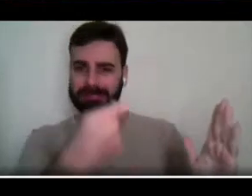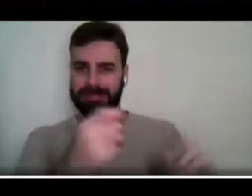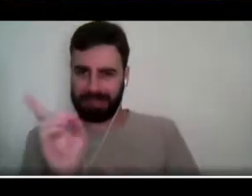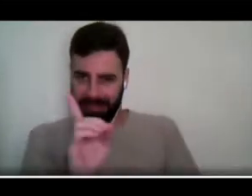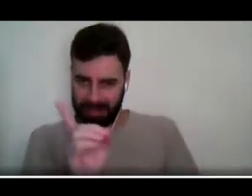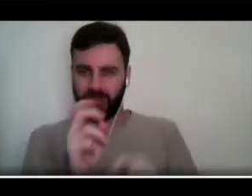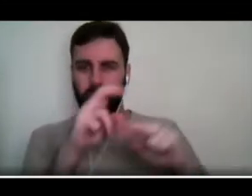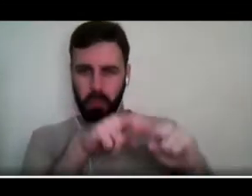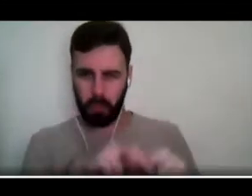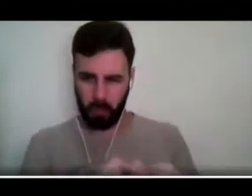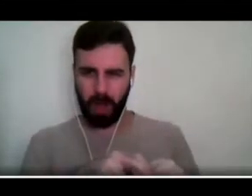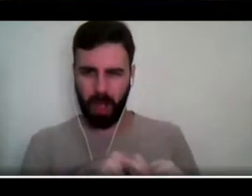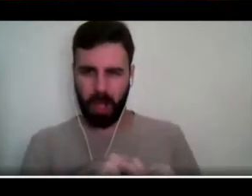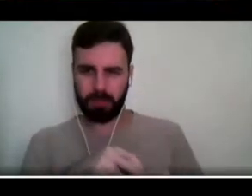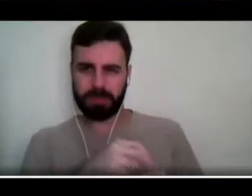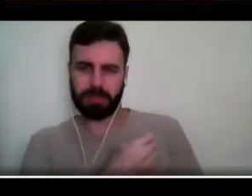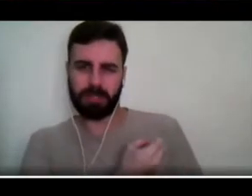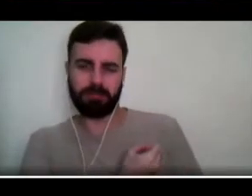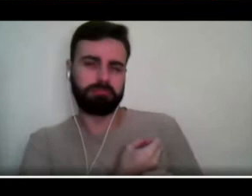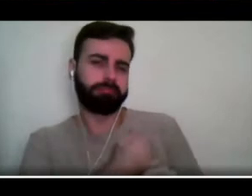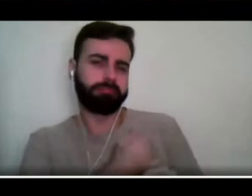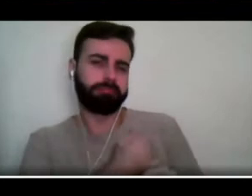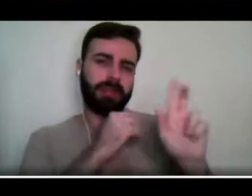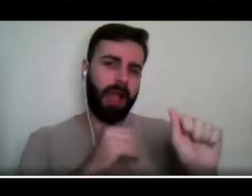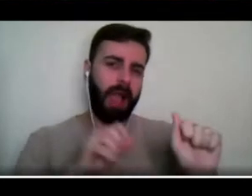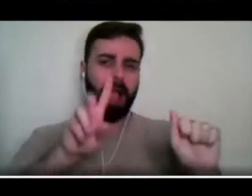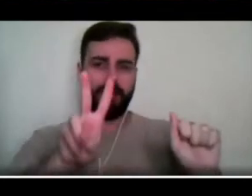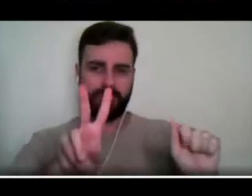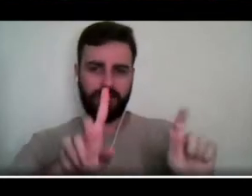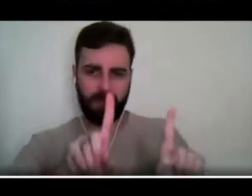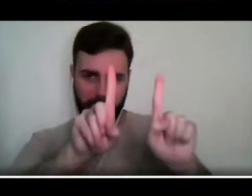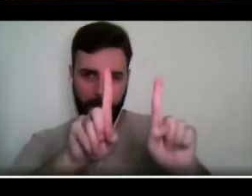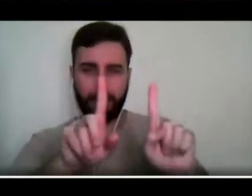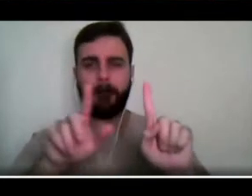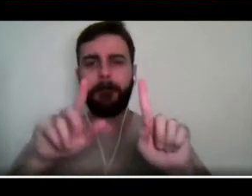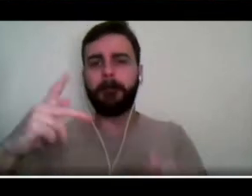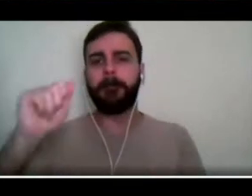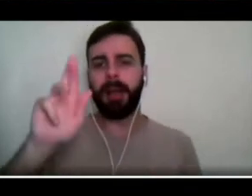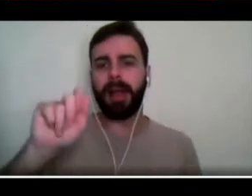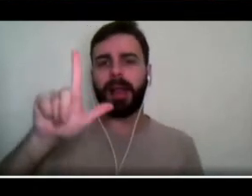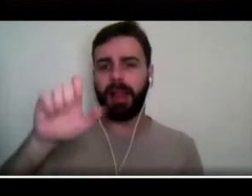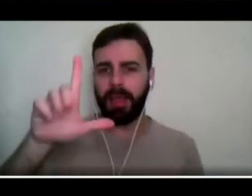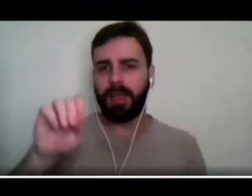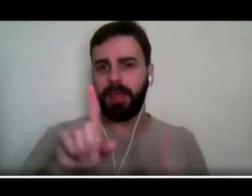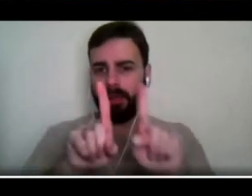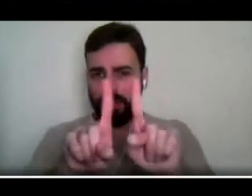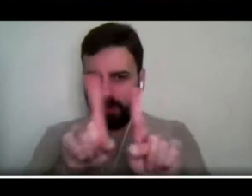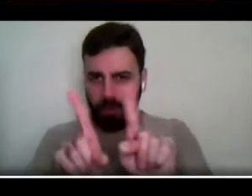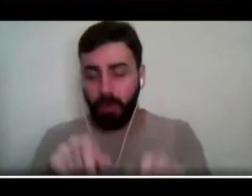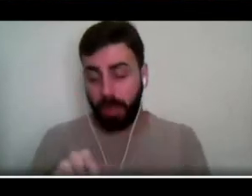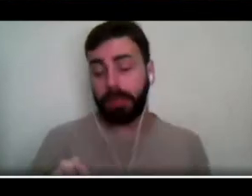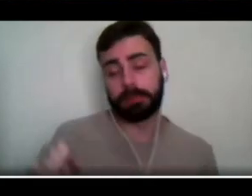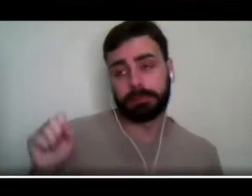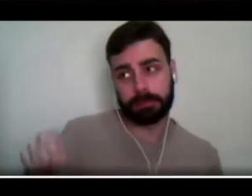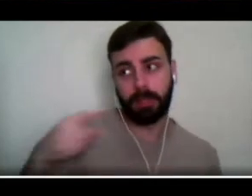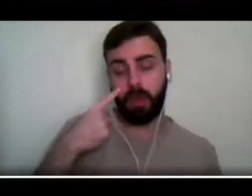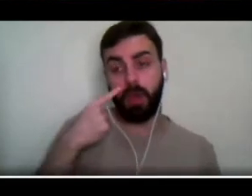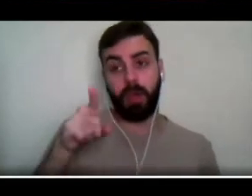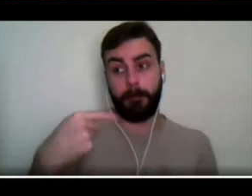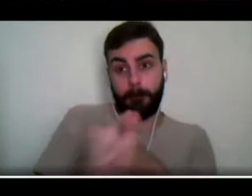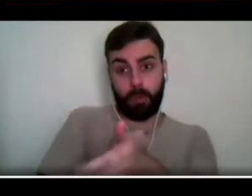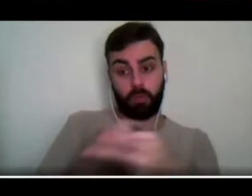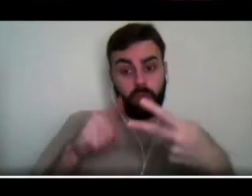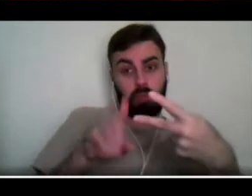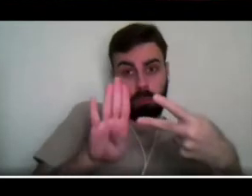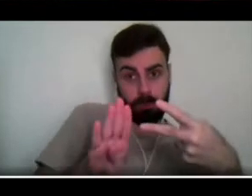Sim, veja bem, né? Ele pediu a componente paralela da aceleração.